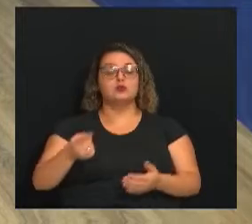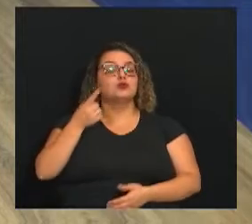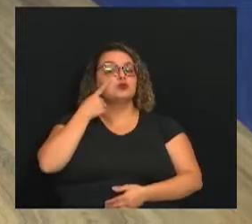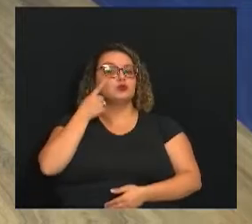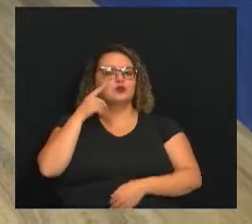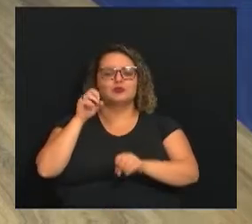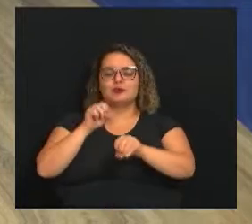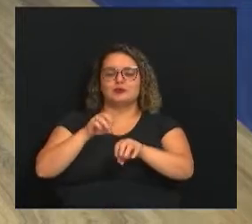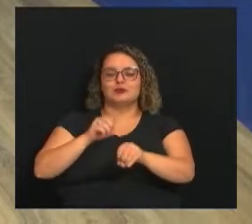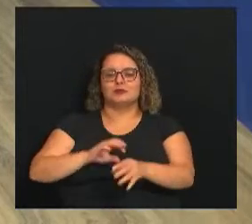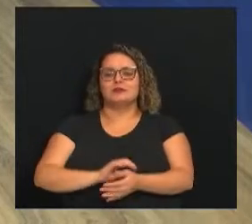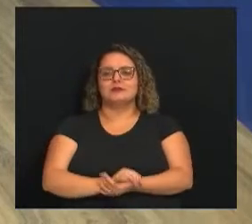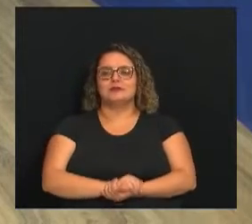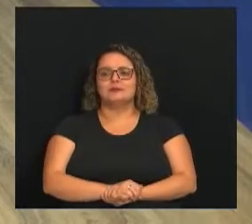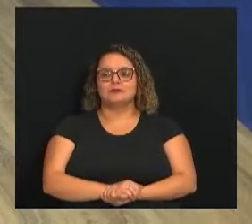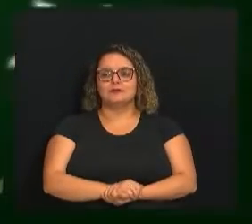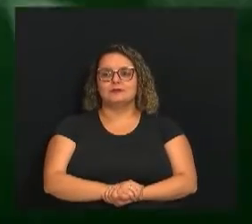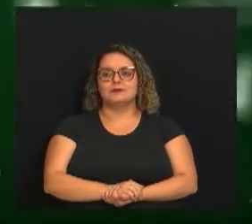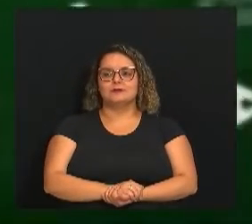Educação.